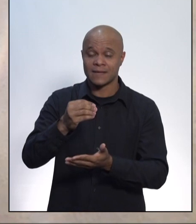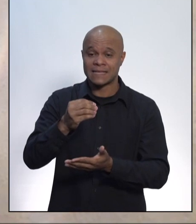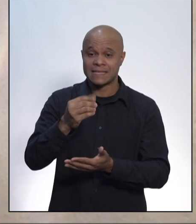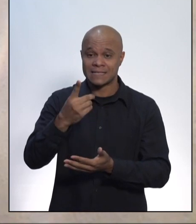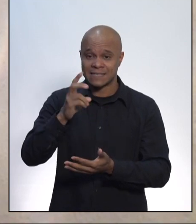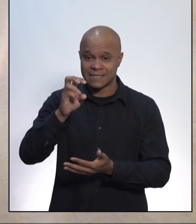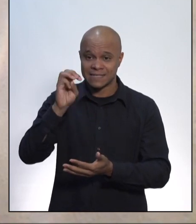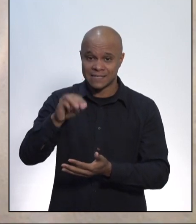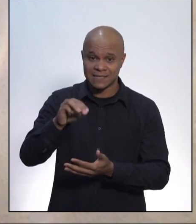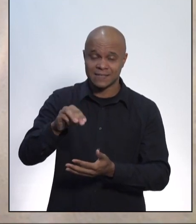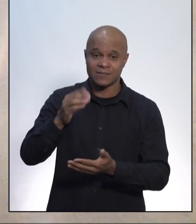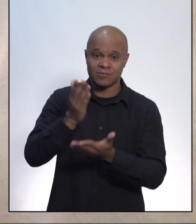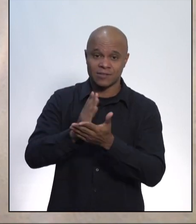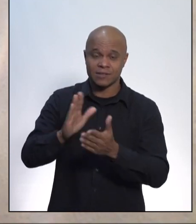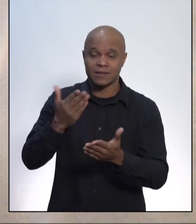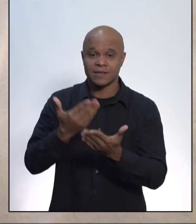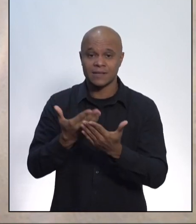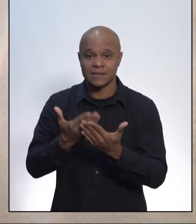O